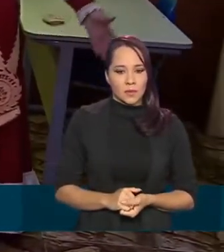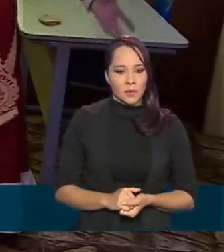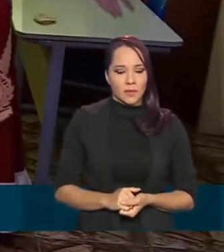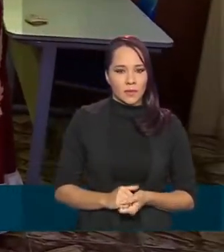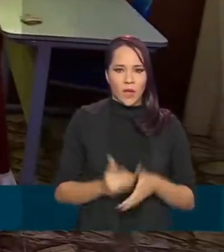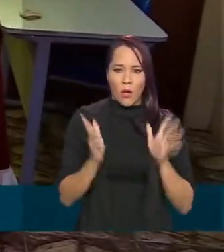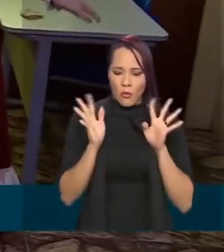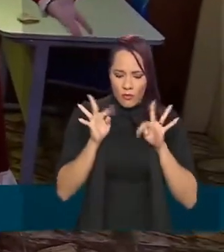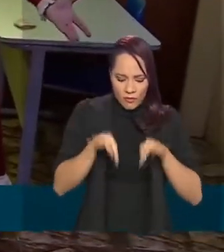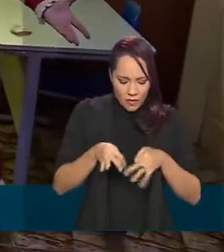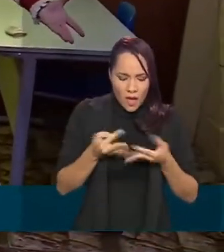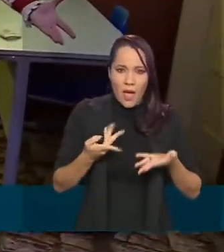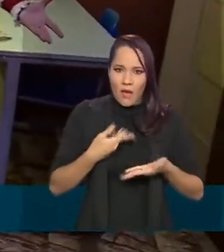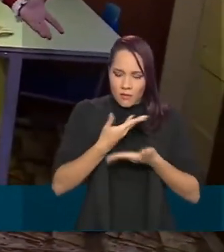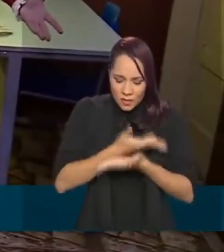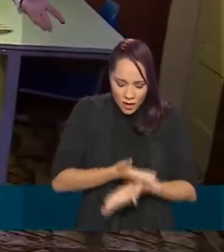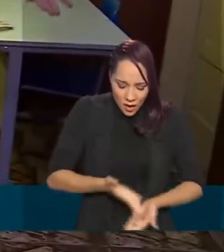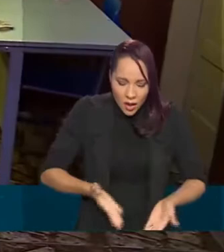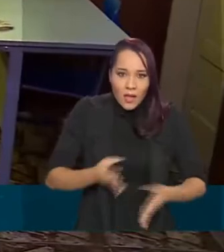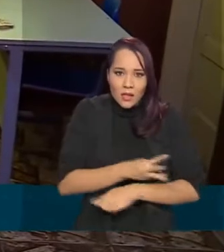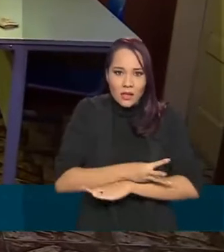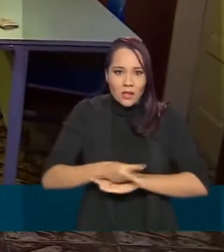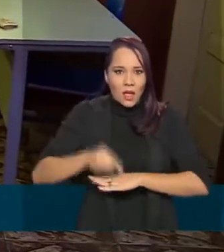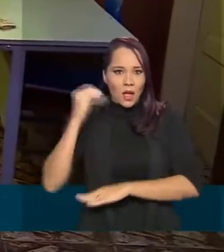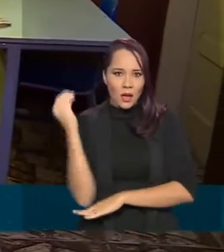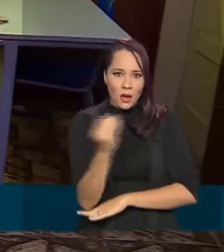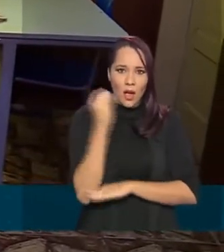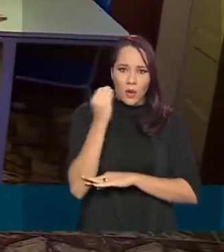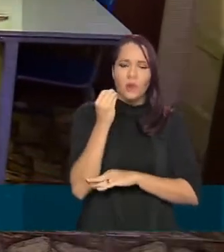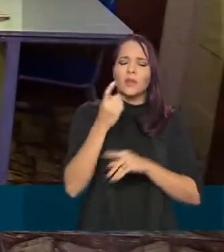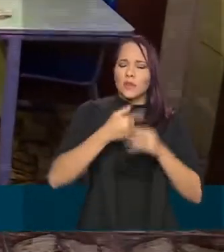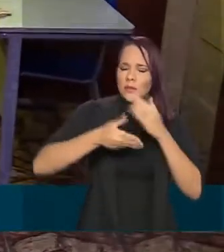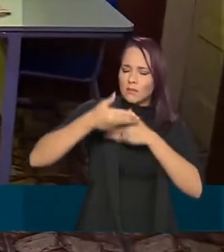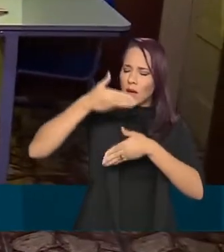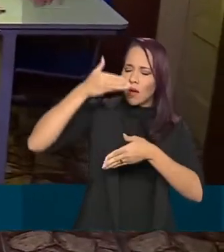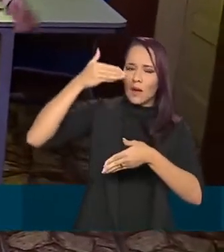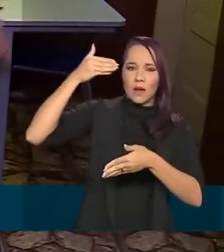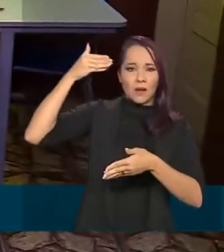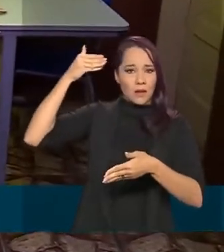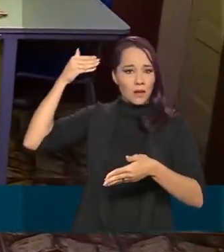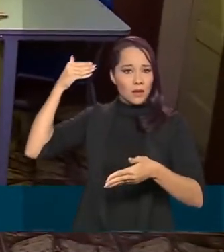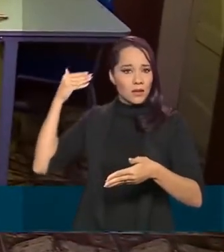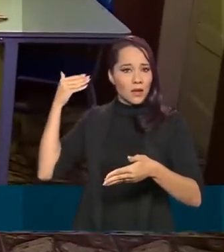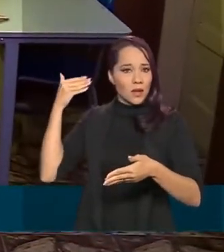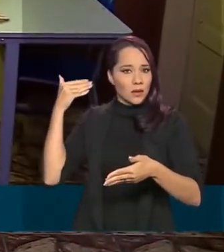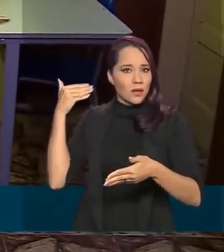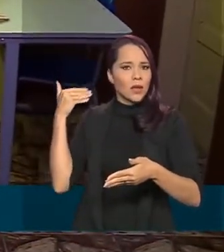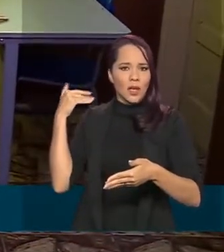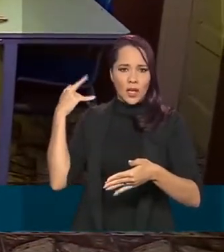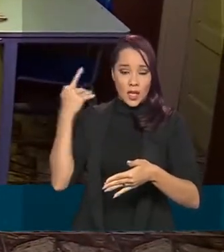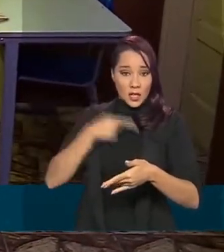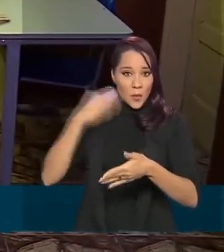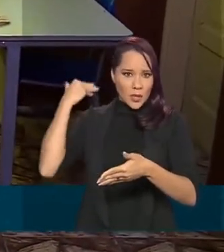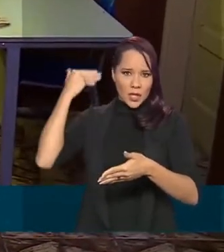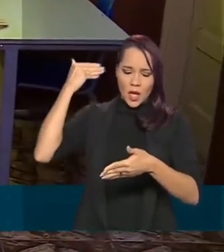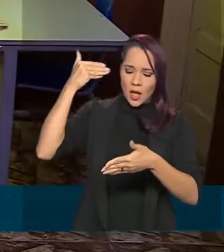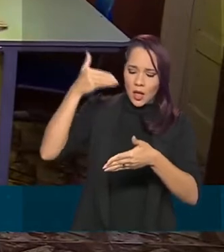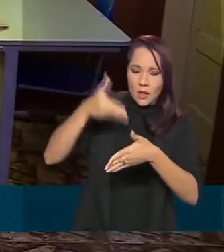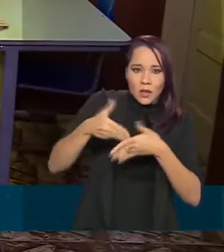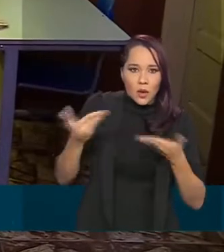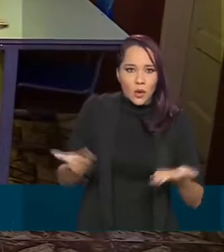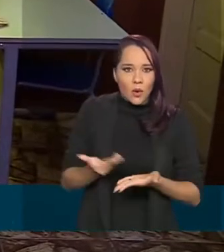Vim desta terra gaúcha, vim deste tempo distante, e se trago do passado